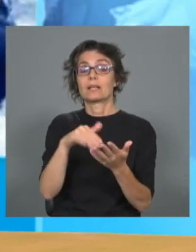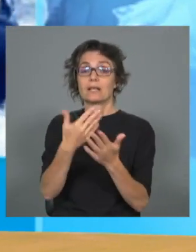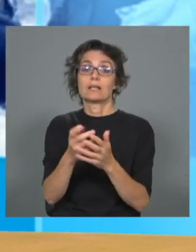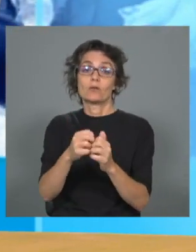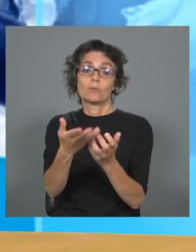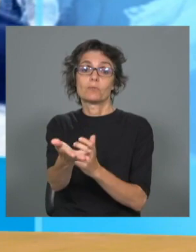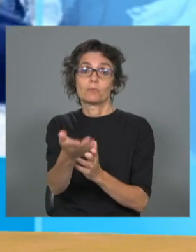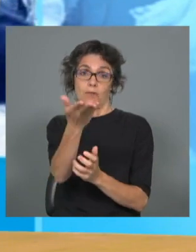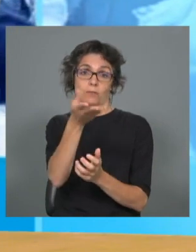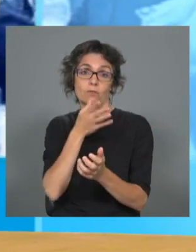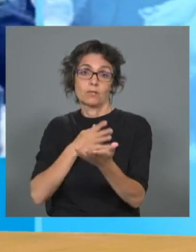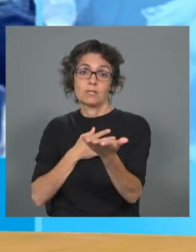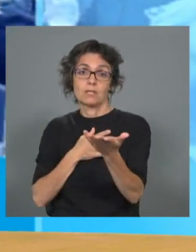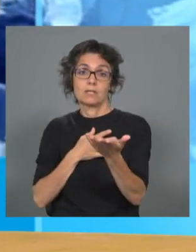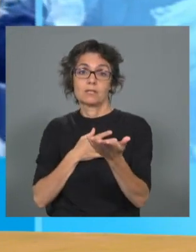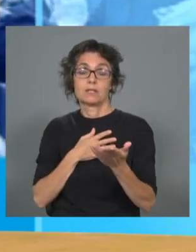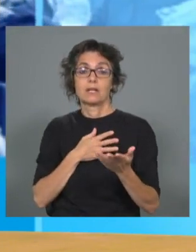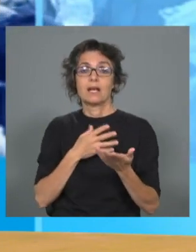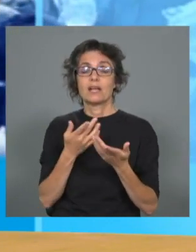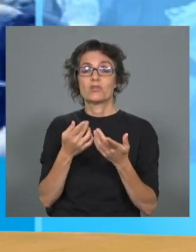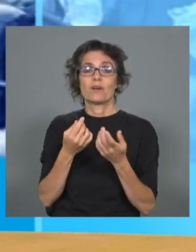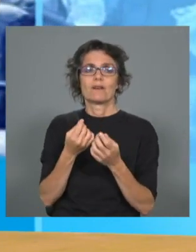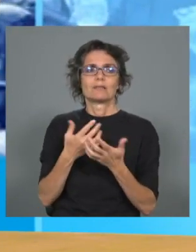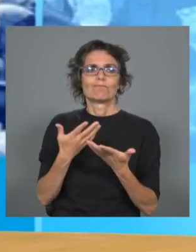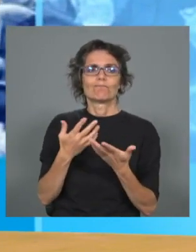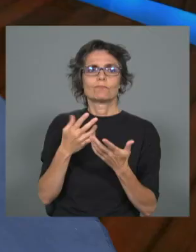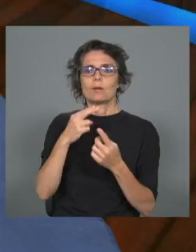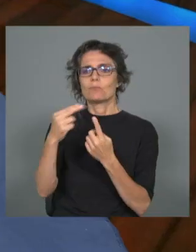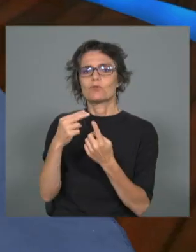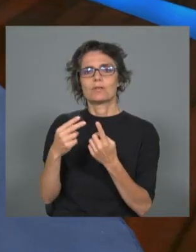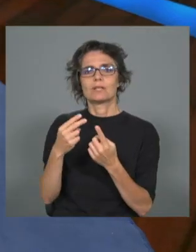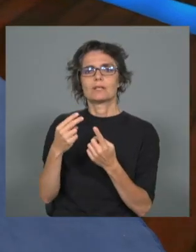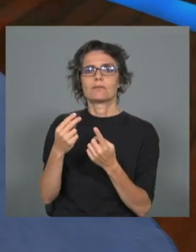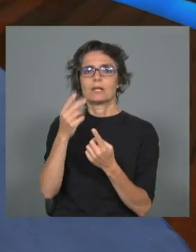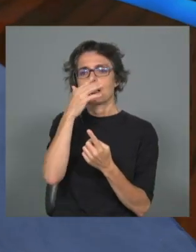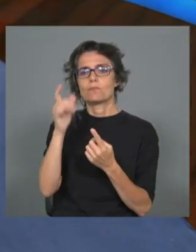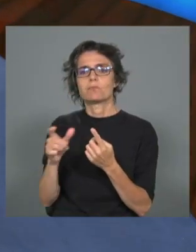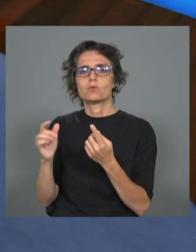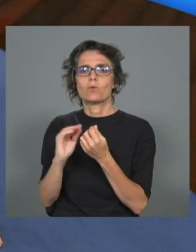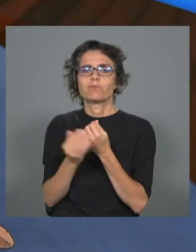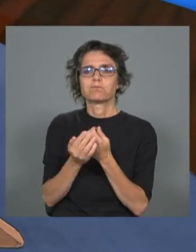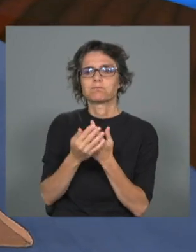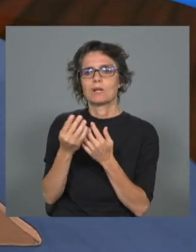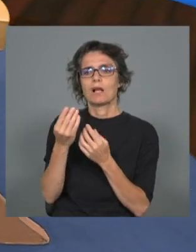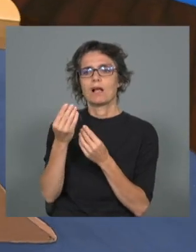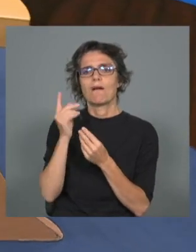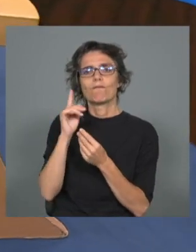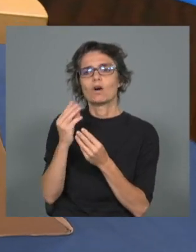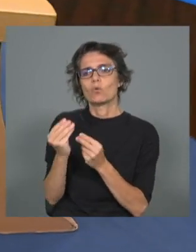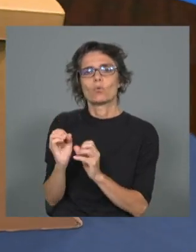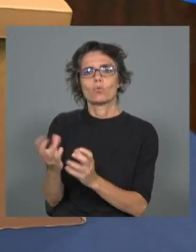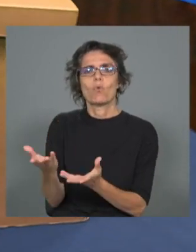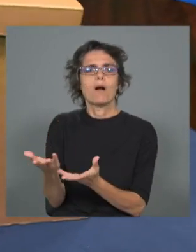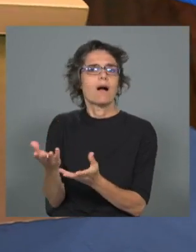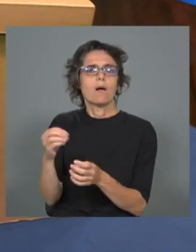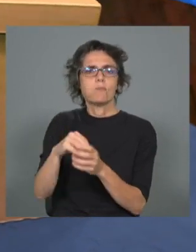Henrique estava a dizer, que vai muito na desvalorização da pessoa mais velha e do papel que tem na